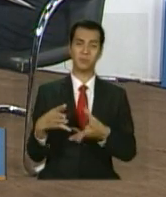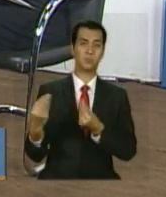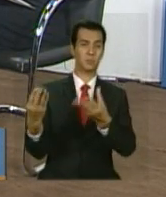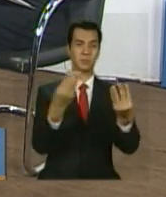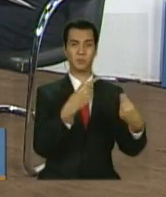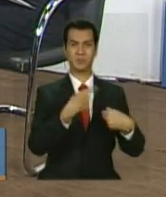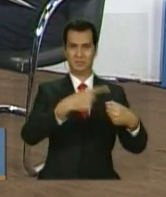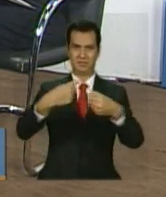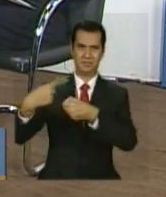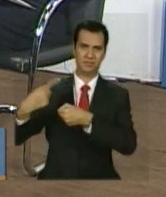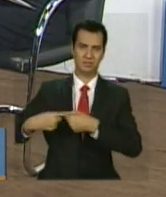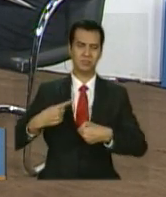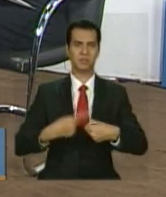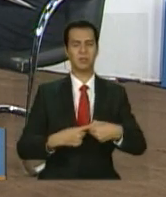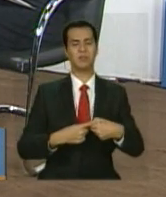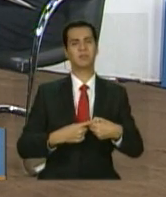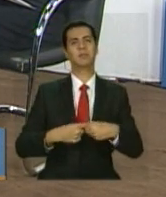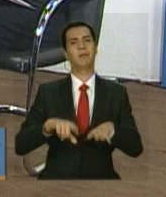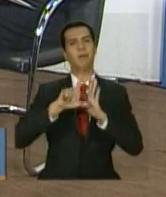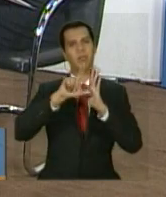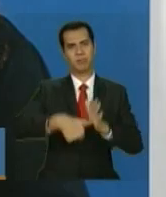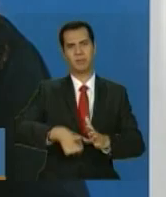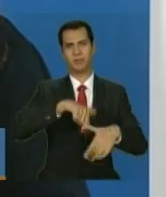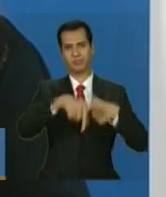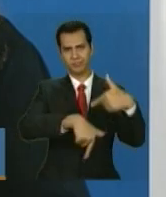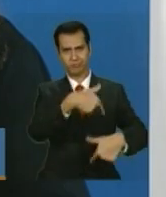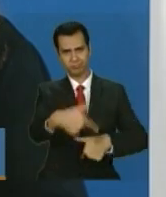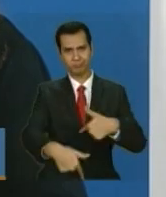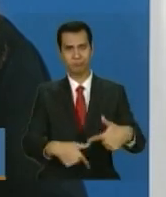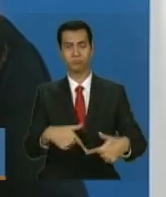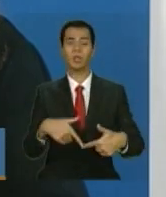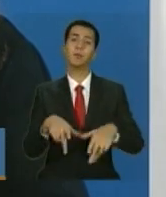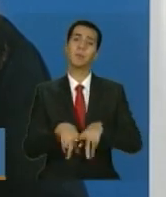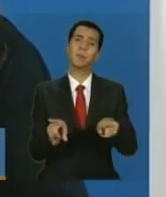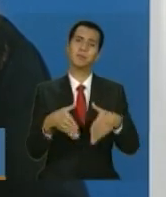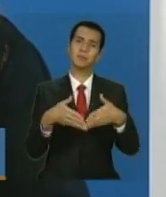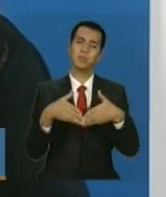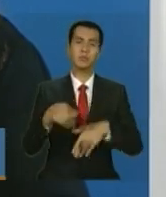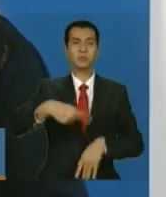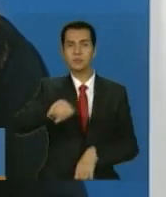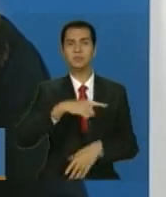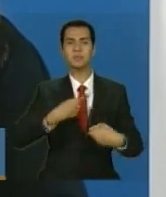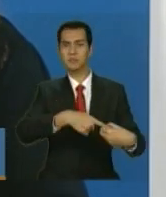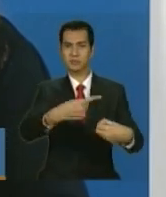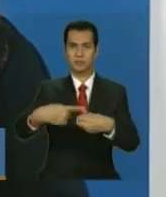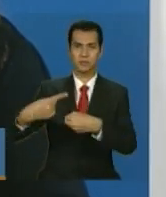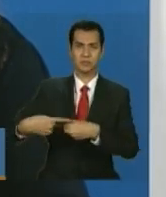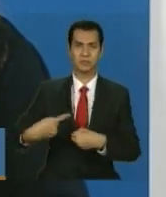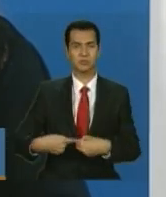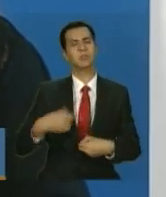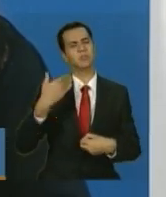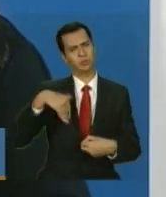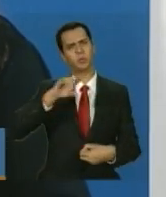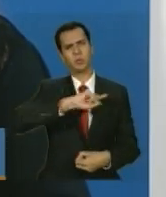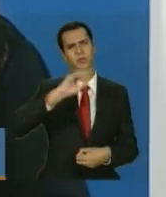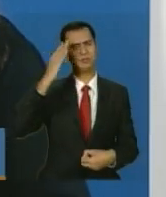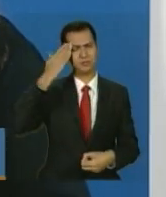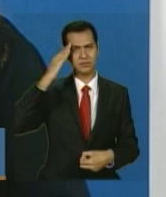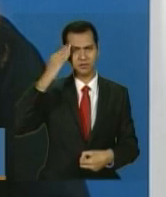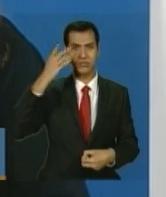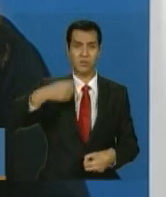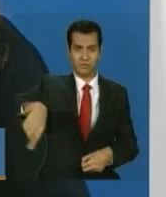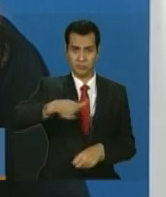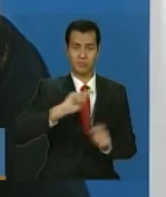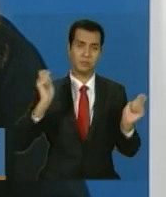Né? Nós entendemos isso. E é por essa compreensão, inclusive, e para que os municípios possam se dedicar à ação de busca